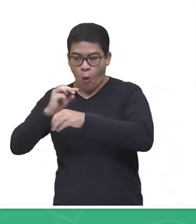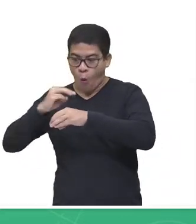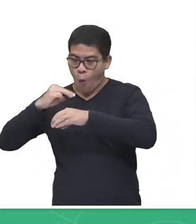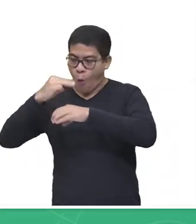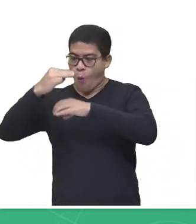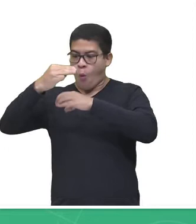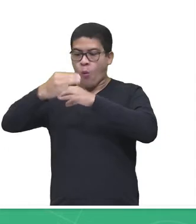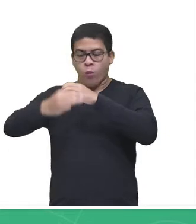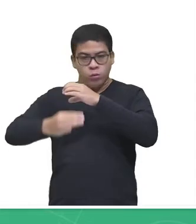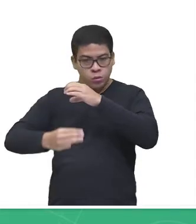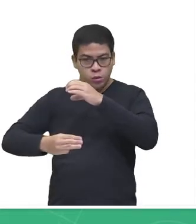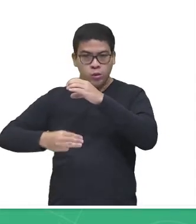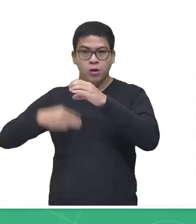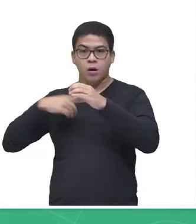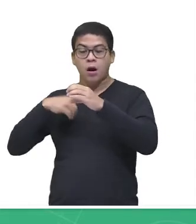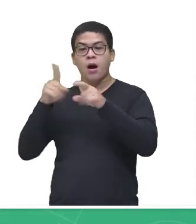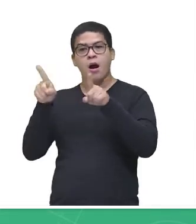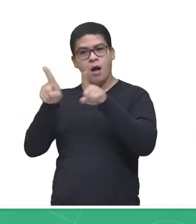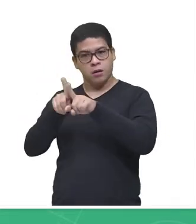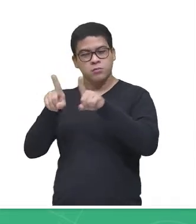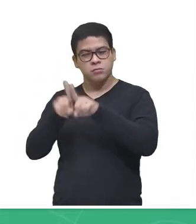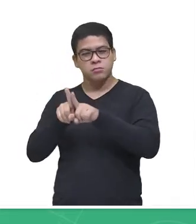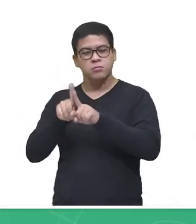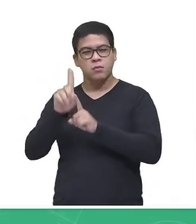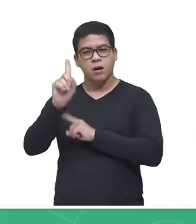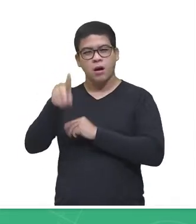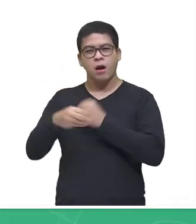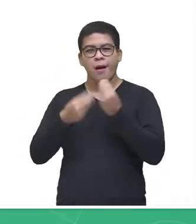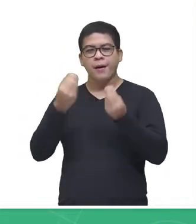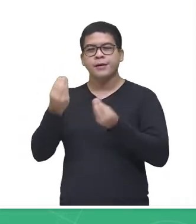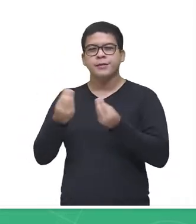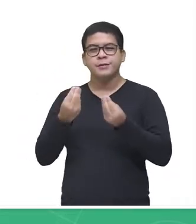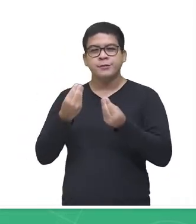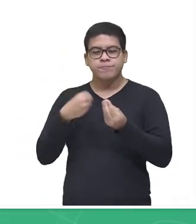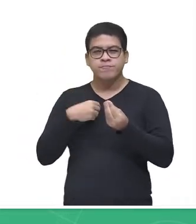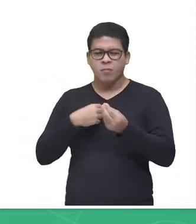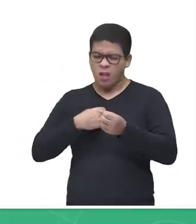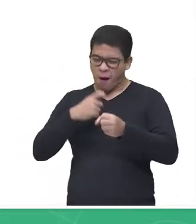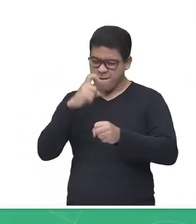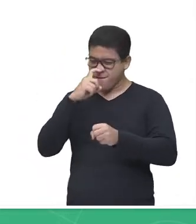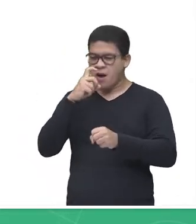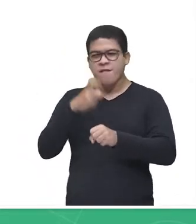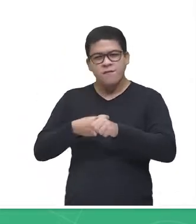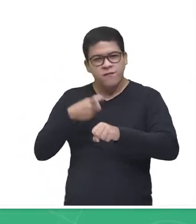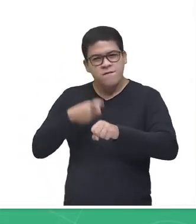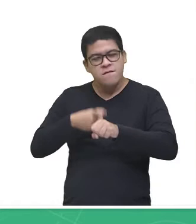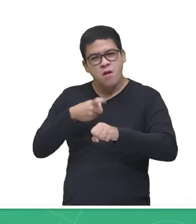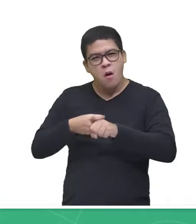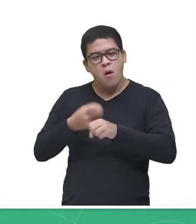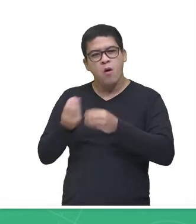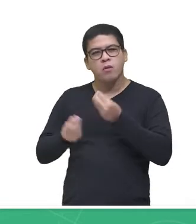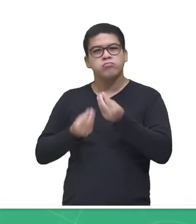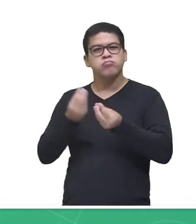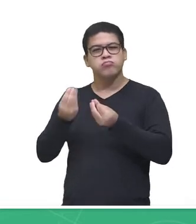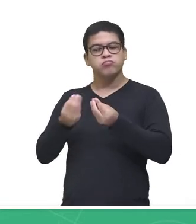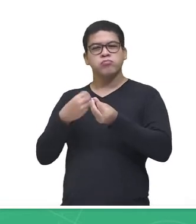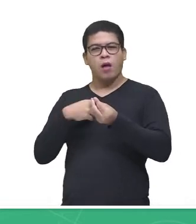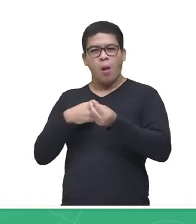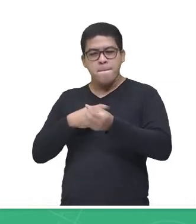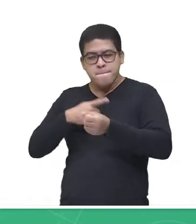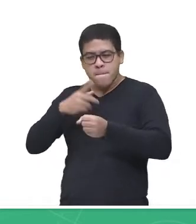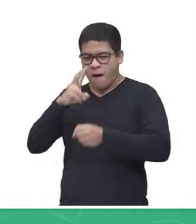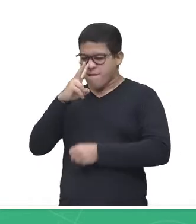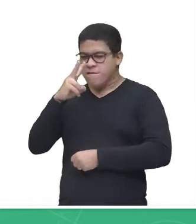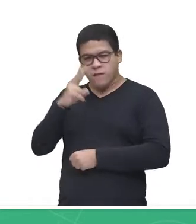célula, né? Então, as células, as células vegetais, elas são mais enrijecidas, tá? Então, elas têm a parede celular ali